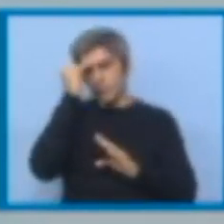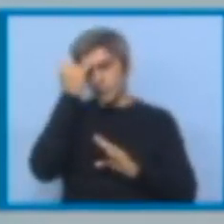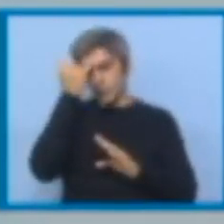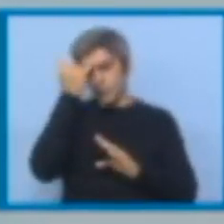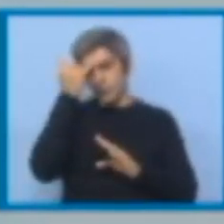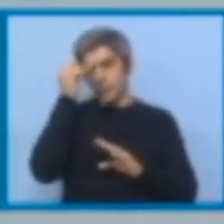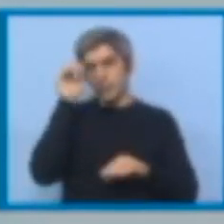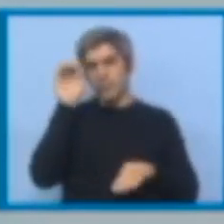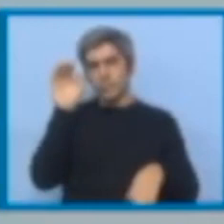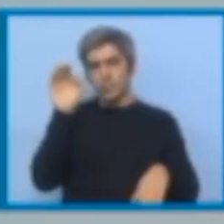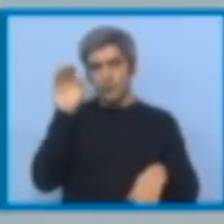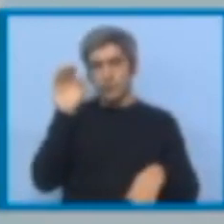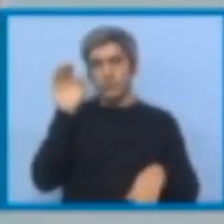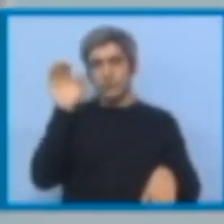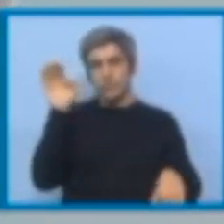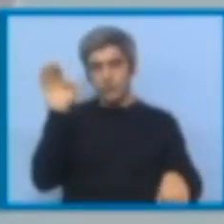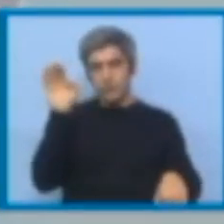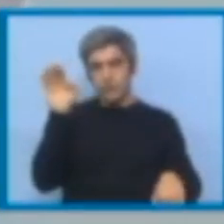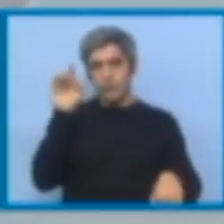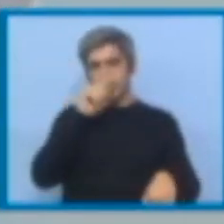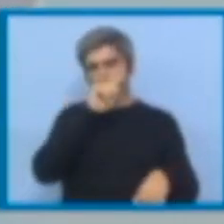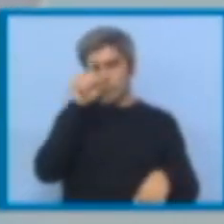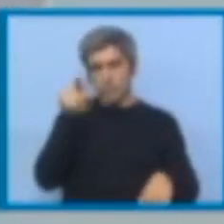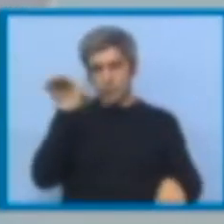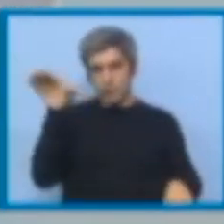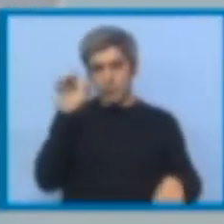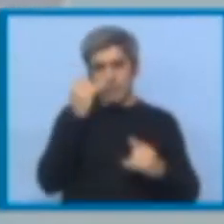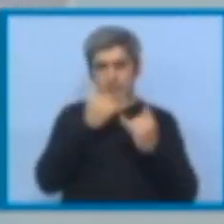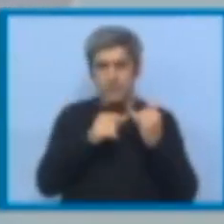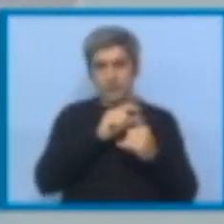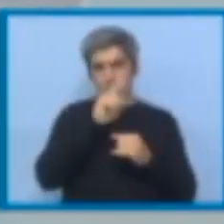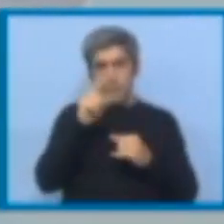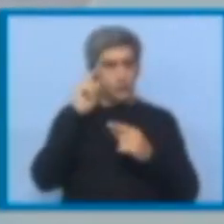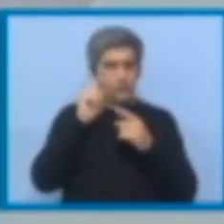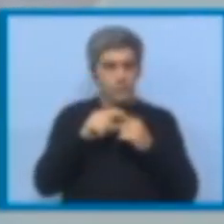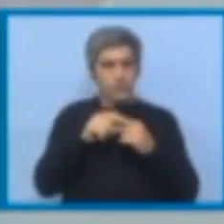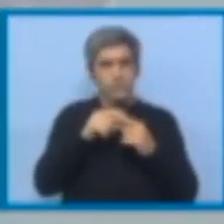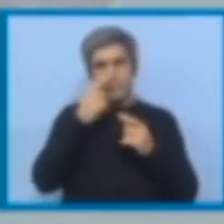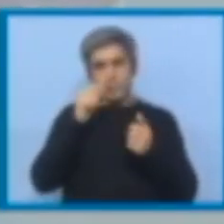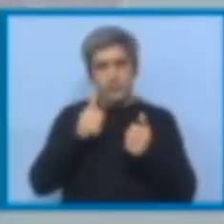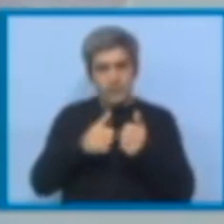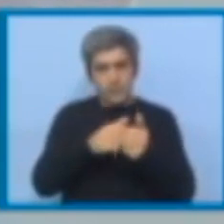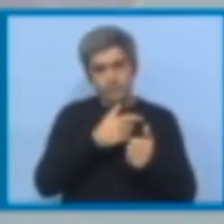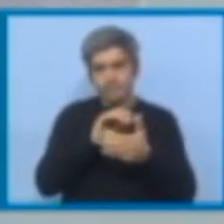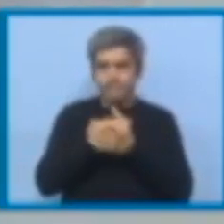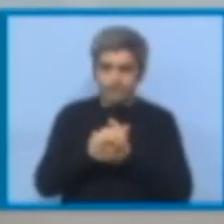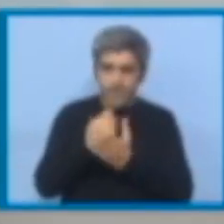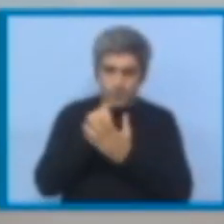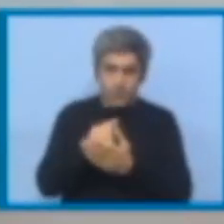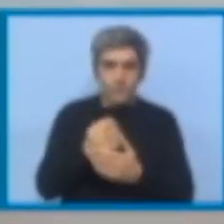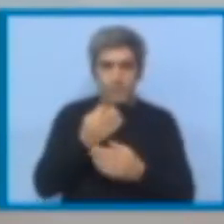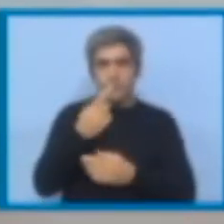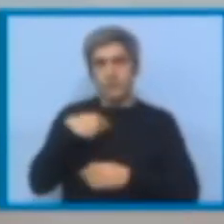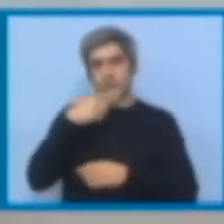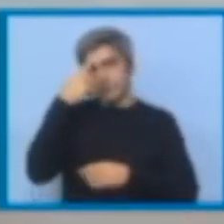alto risco que o Papa não temeu, indo assim ao encontro de irmãos particularmente perseguidos. É verdade, nós já nos esquecemos das